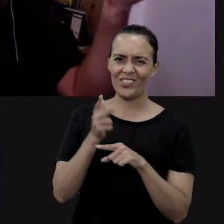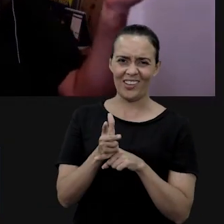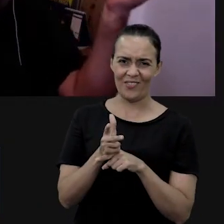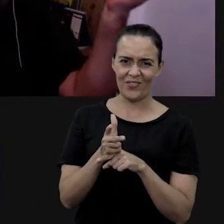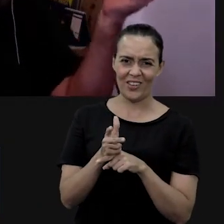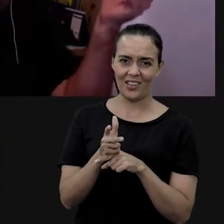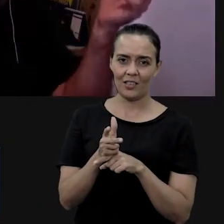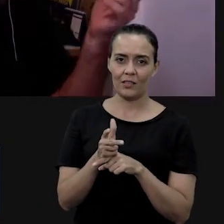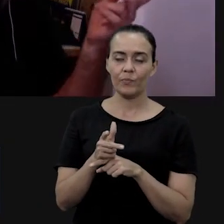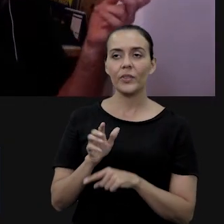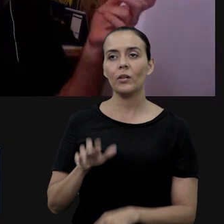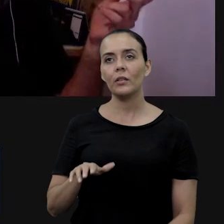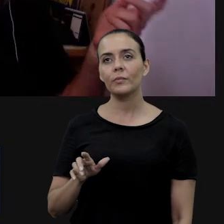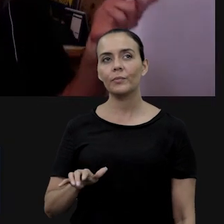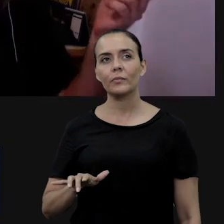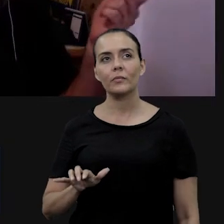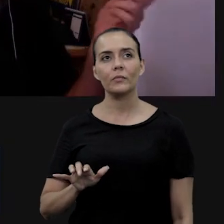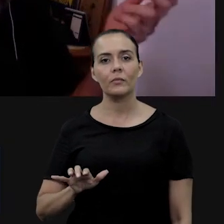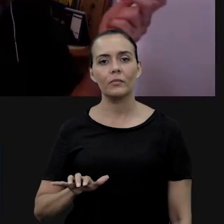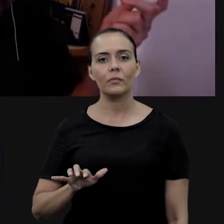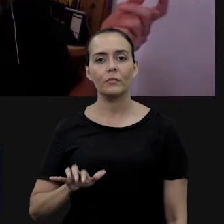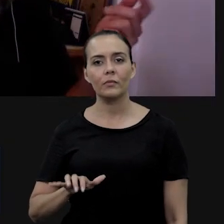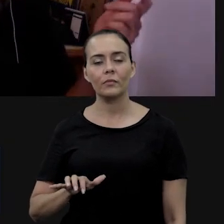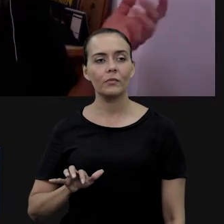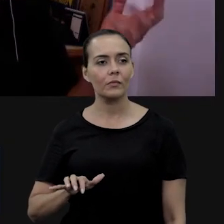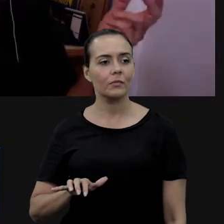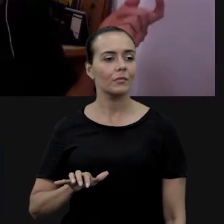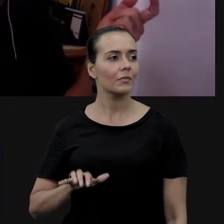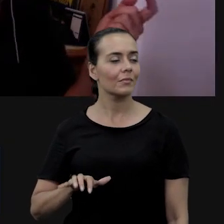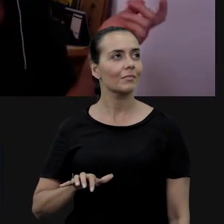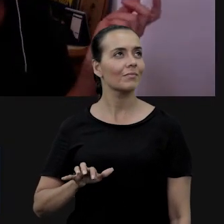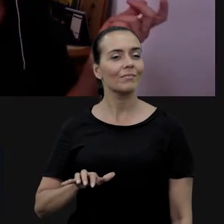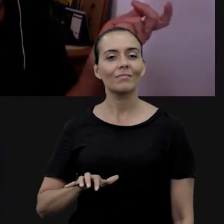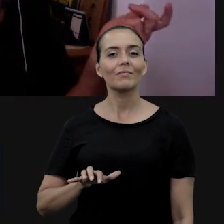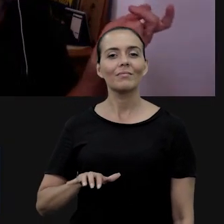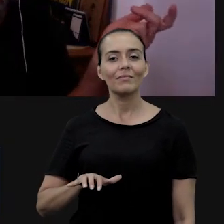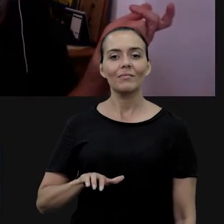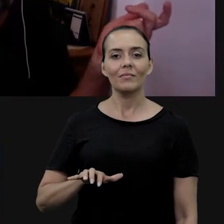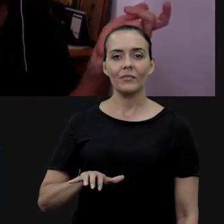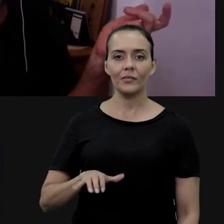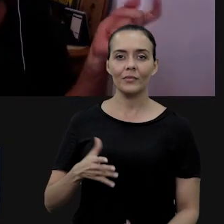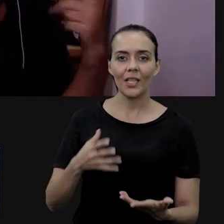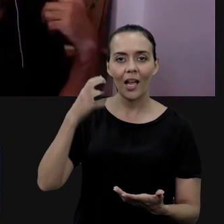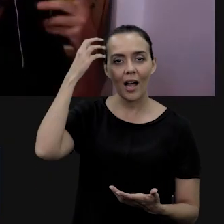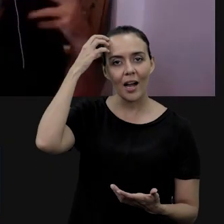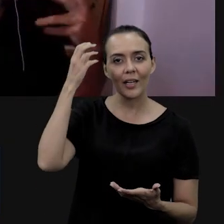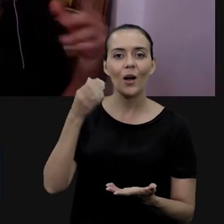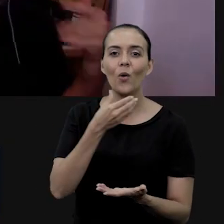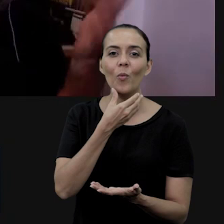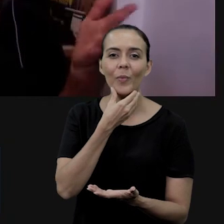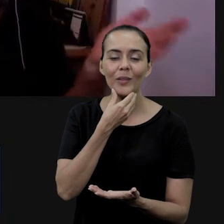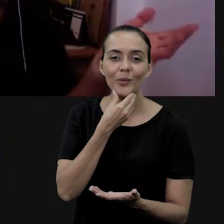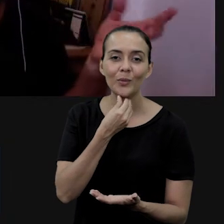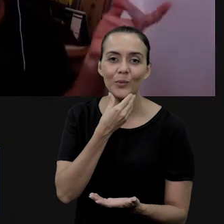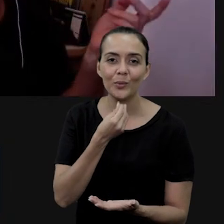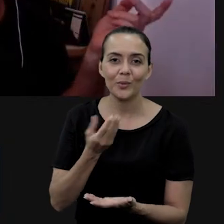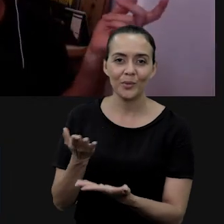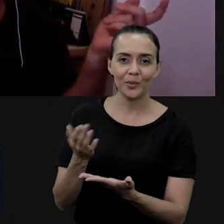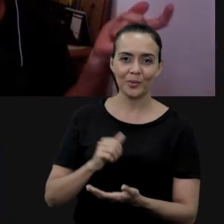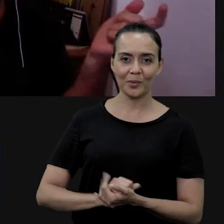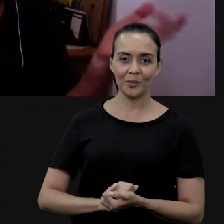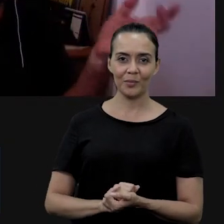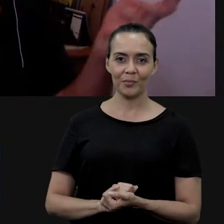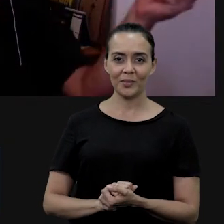Na vara de boom ela ficava com o dedo Na vara de tamborilando. boom, cara, na Ficava vara de tipo, boom. vai, vai, vai. Ela a pessoa devia estar